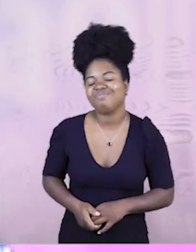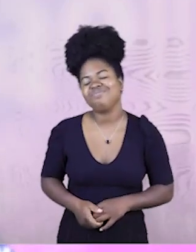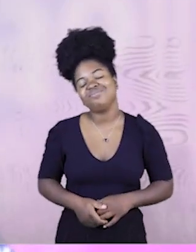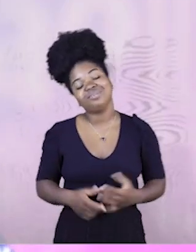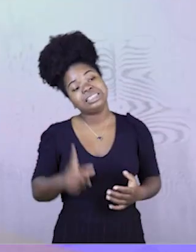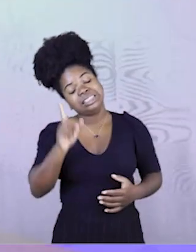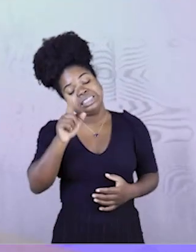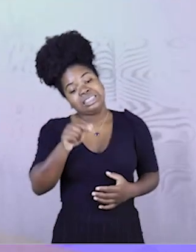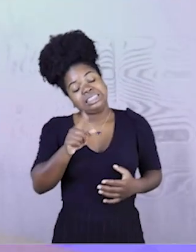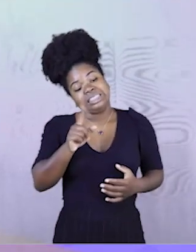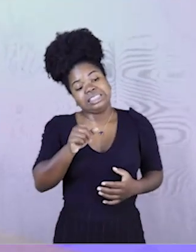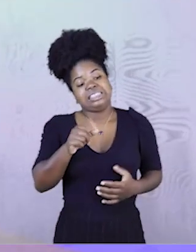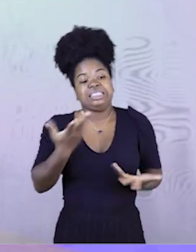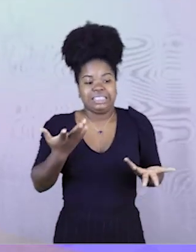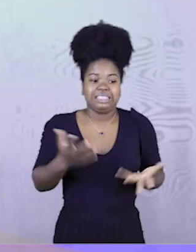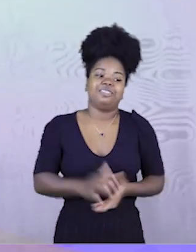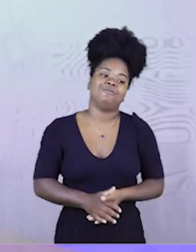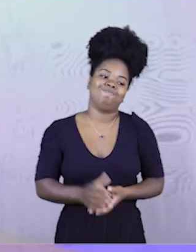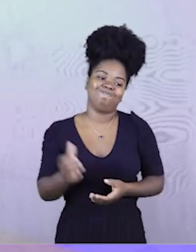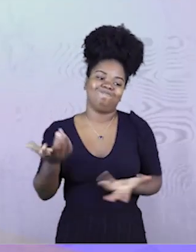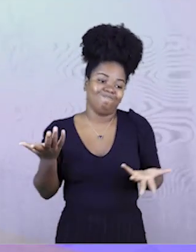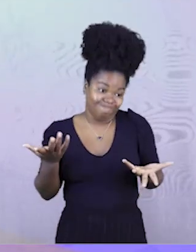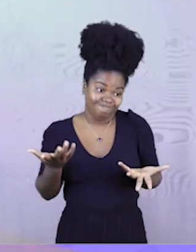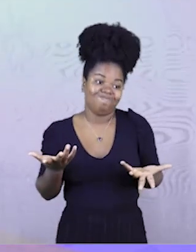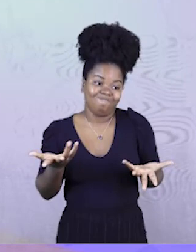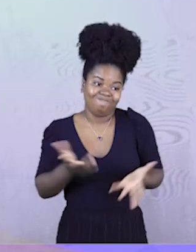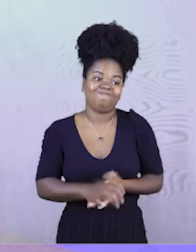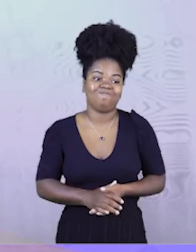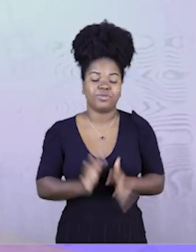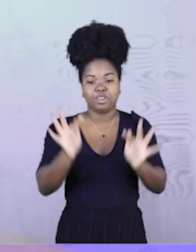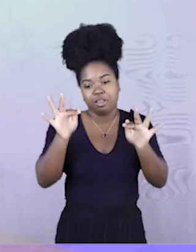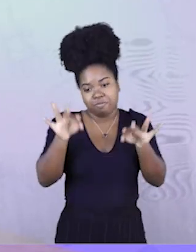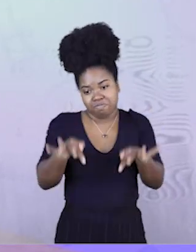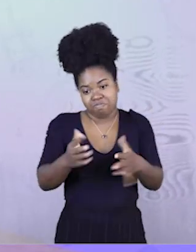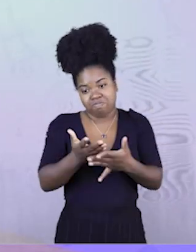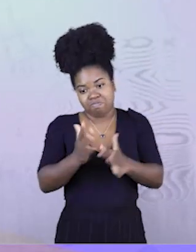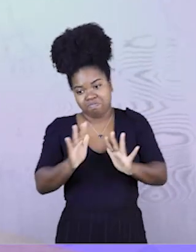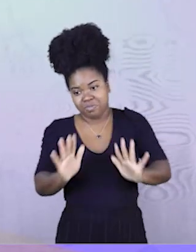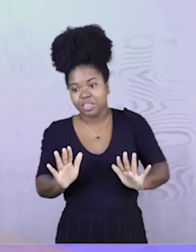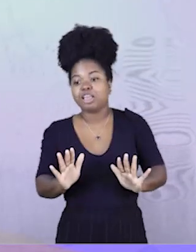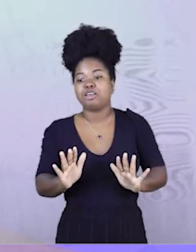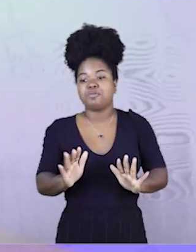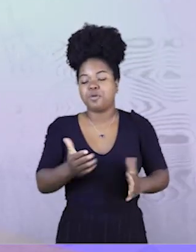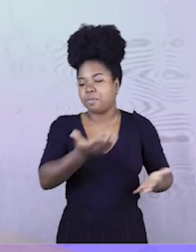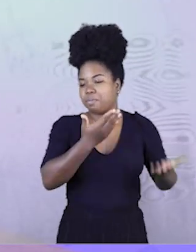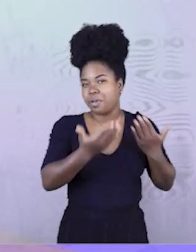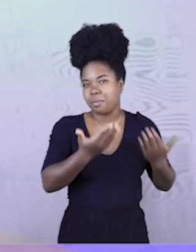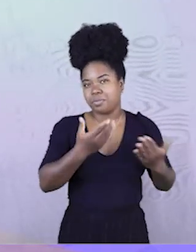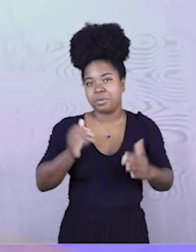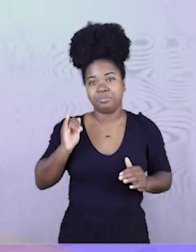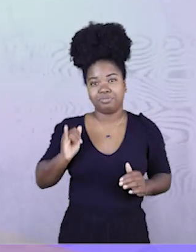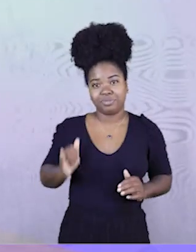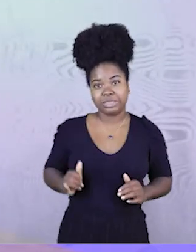ótimo. Pessoal, infelizmente estamos chegando aqui ao final de mais um episódio, né?